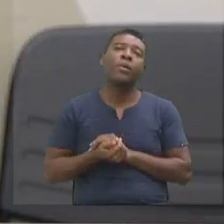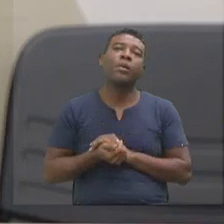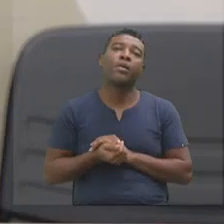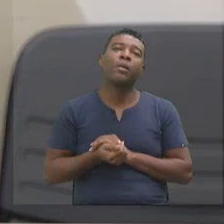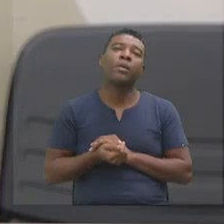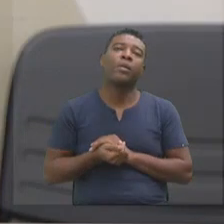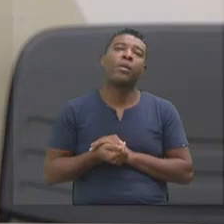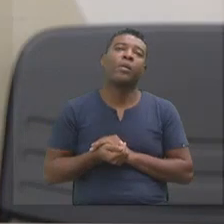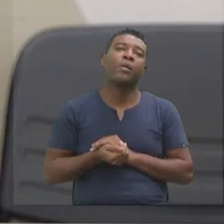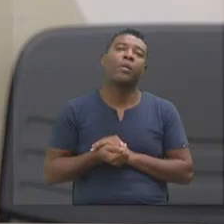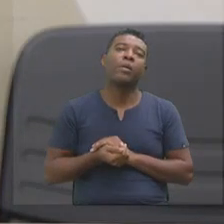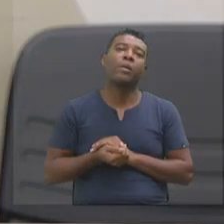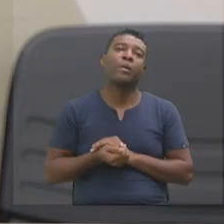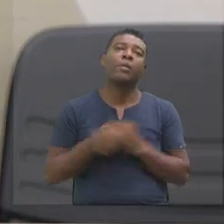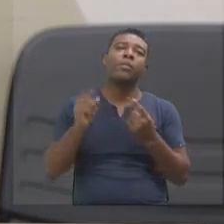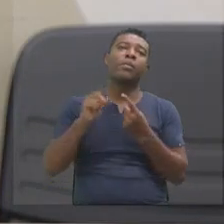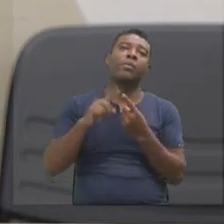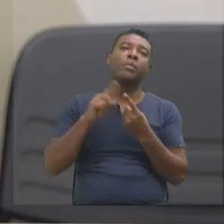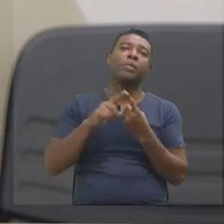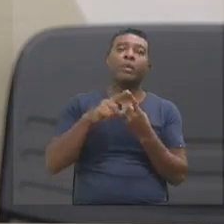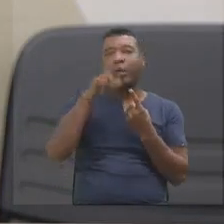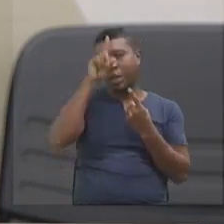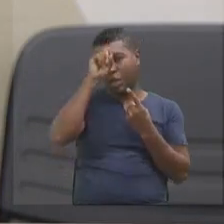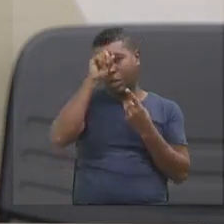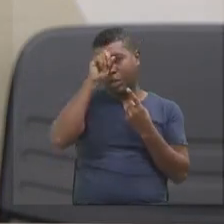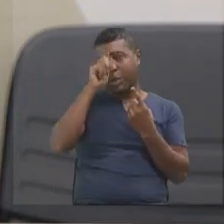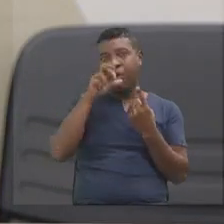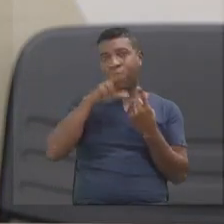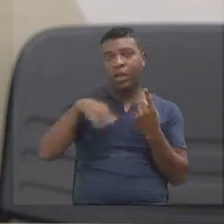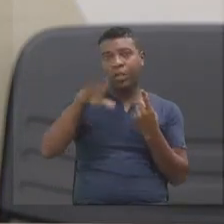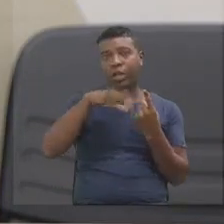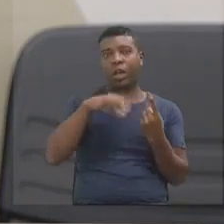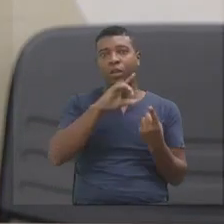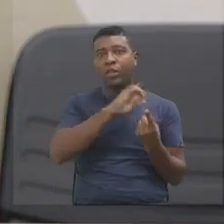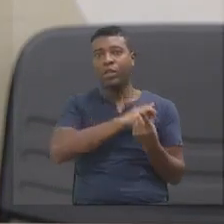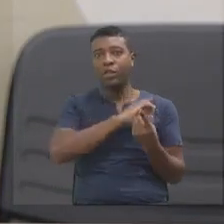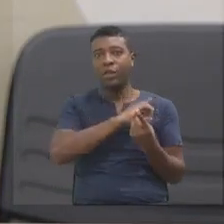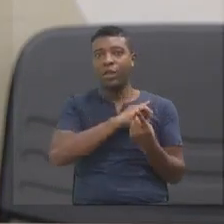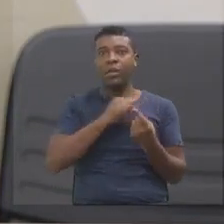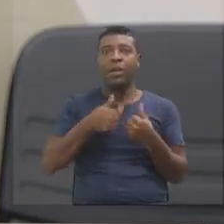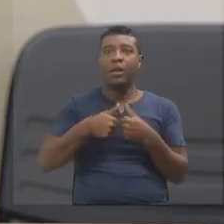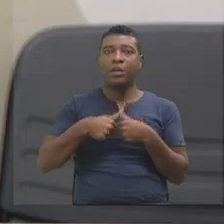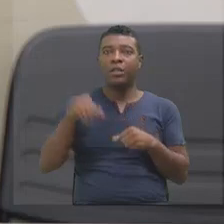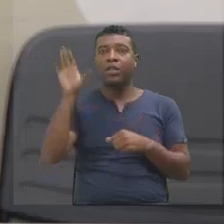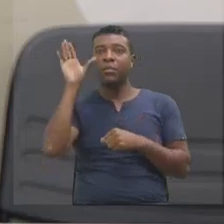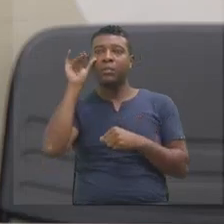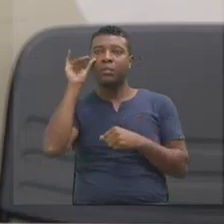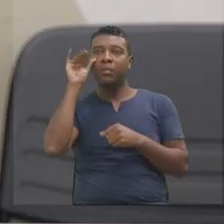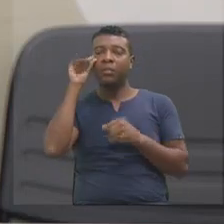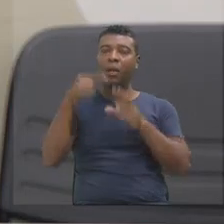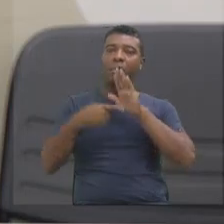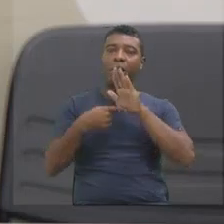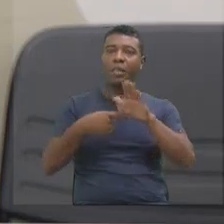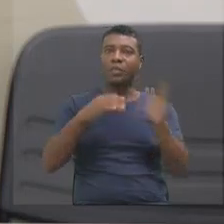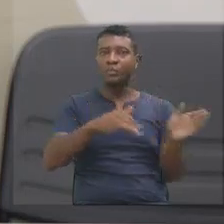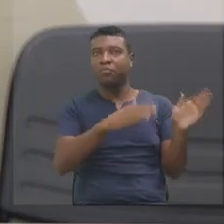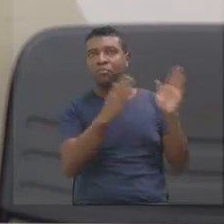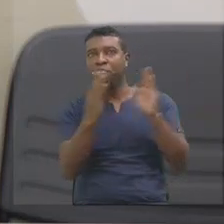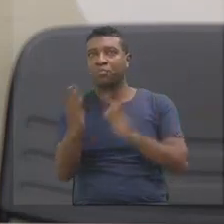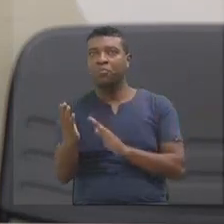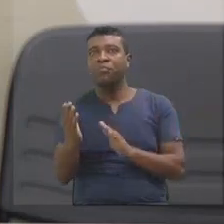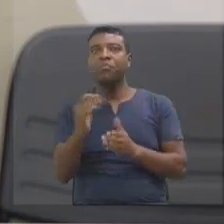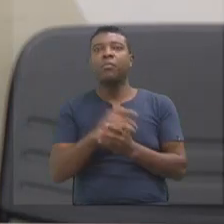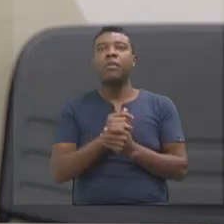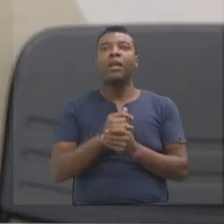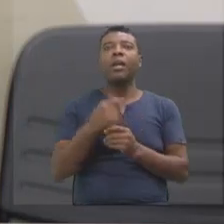vamos primeiro falar sobre o hospital regional de Divinópolis eu tava assistindo a sua apresentação antes de estar aqui e quando eu